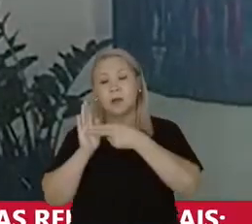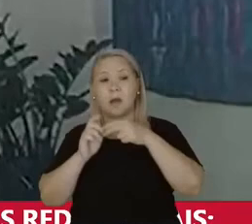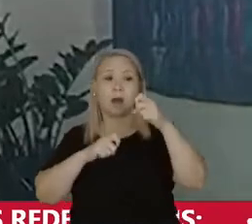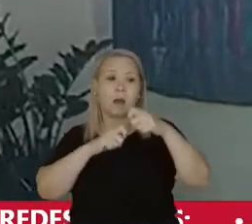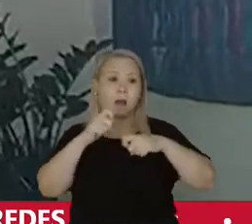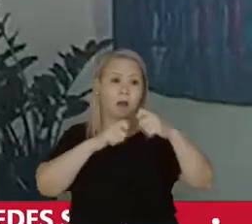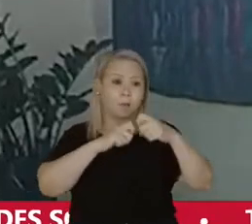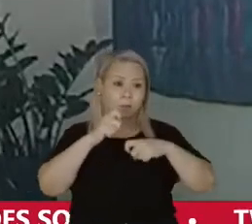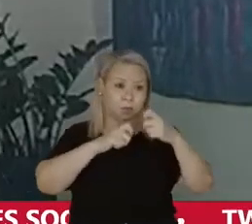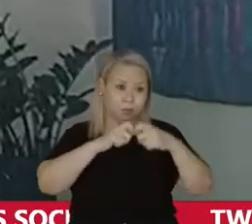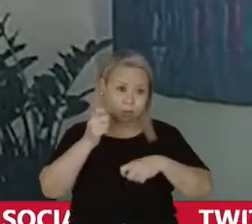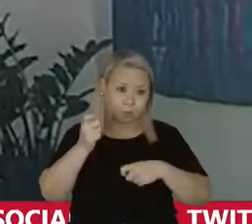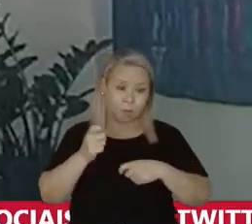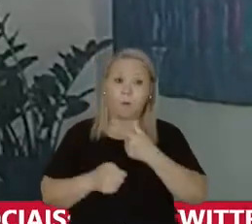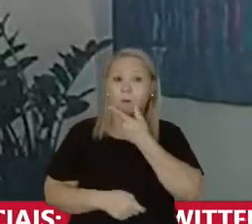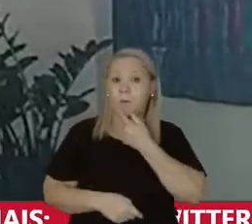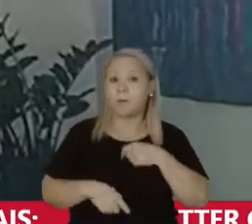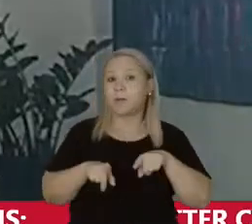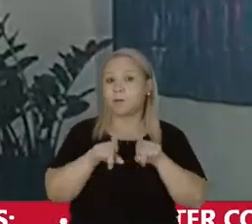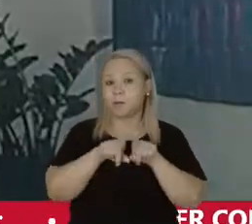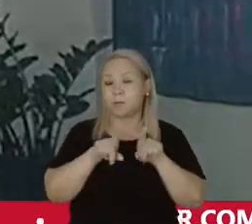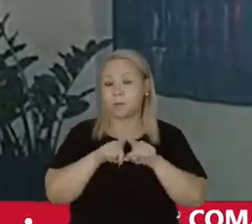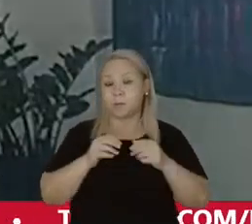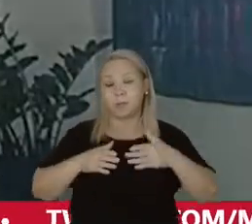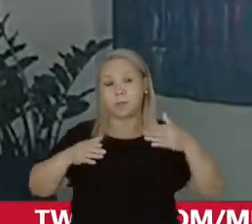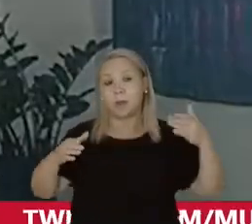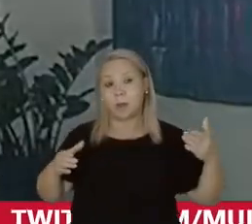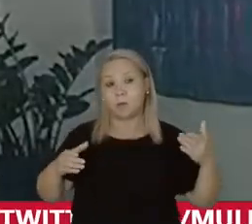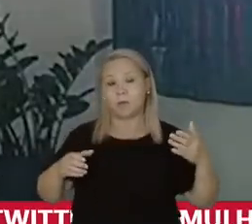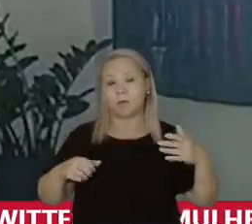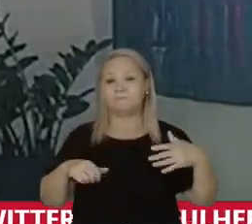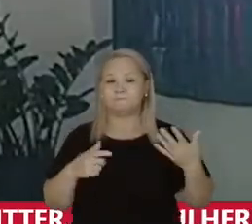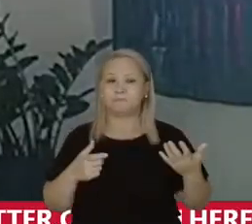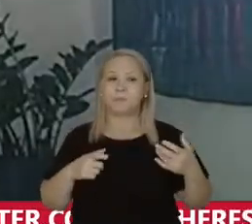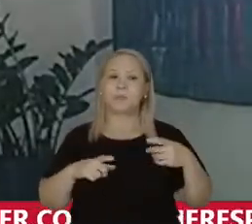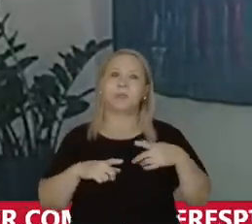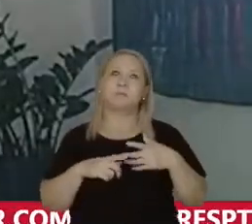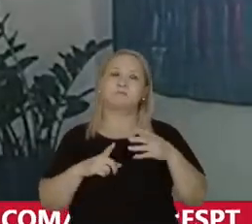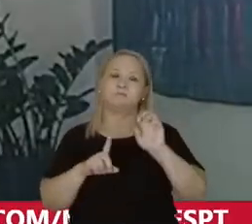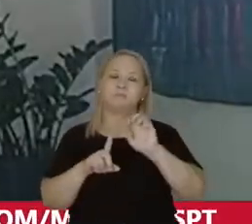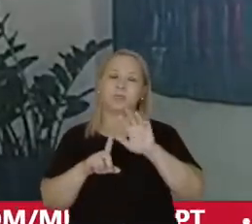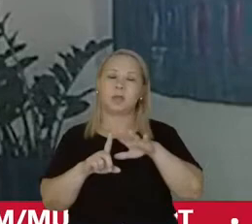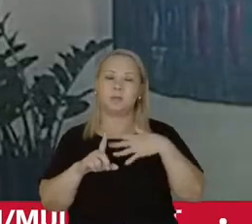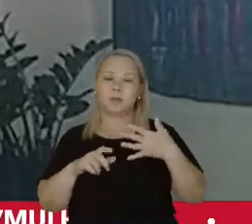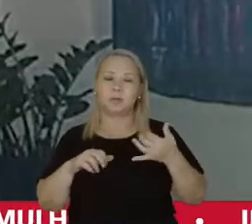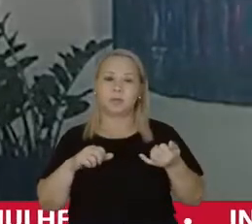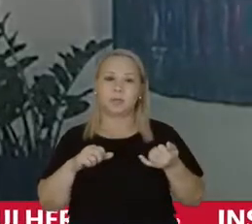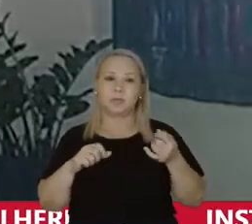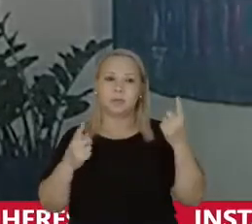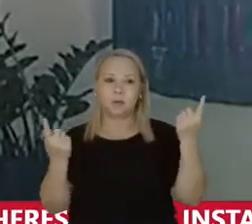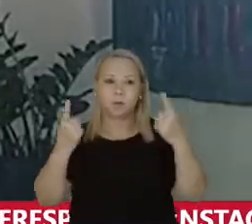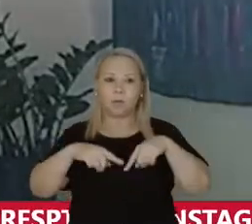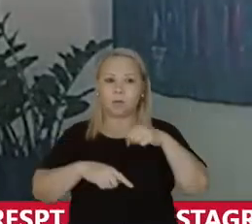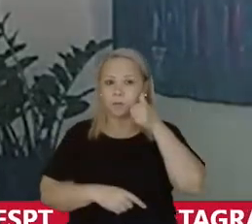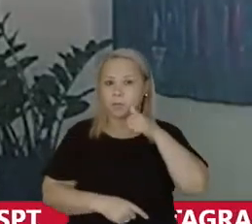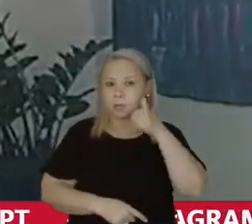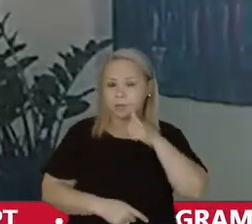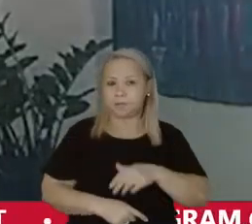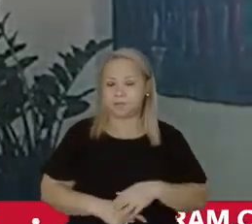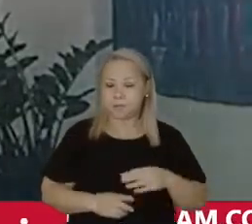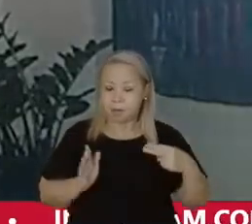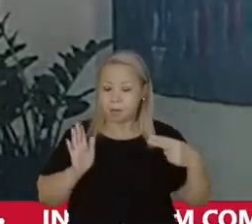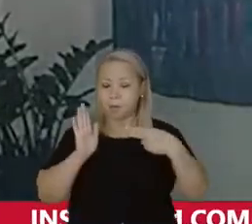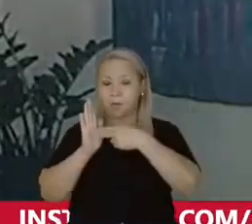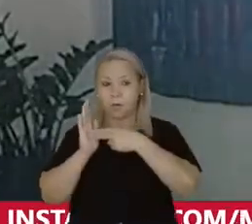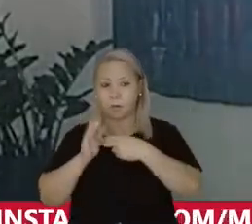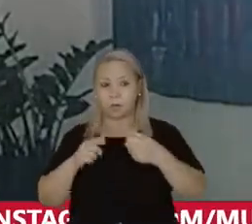sexuais, meninas e meninos, né? Mas a gente sabe que a maioria dos abusos acontece contra meninas. terem um espaço público de denúncia